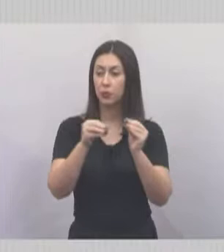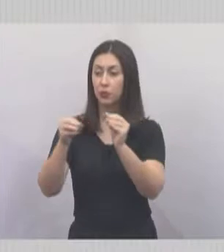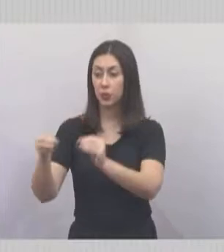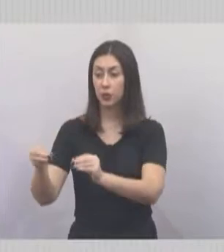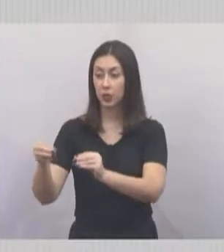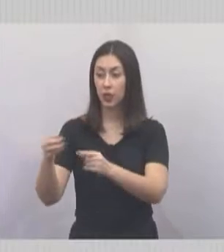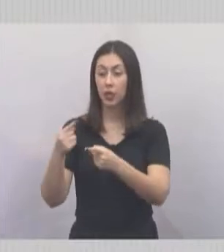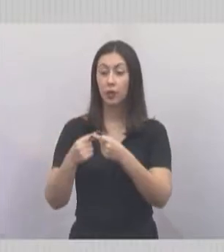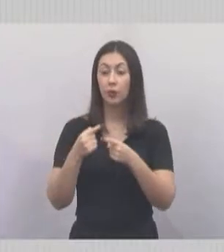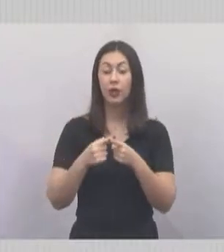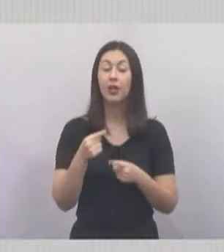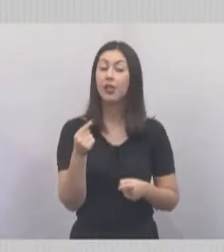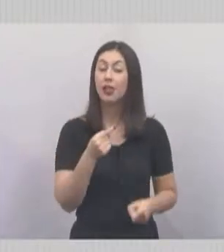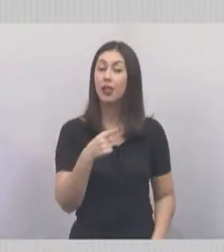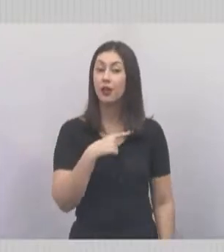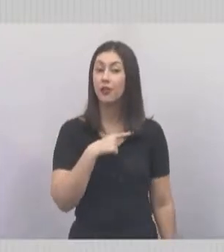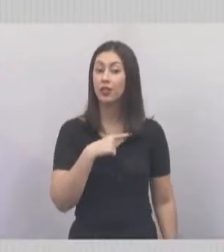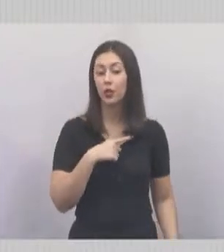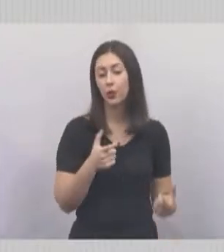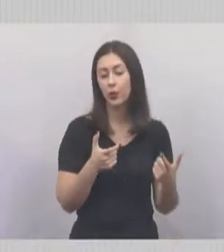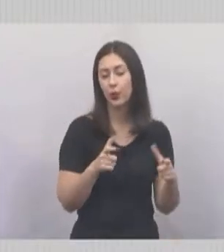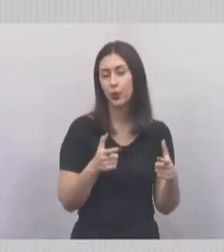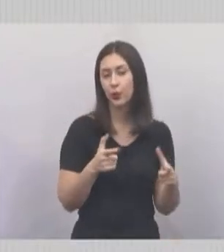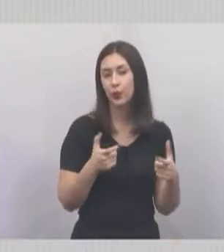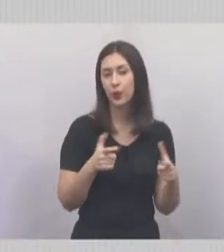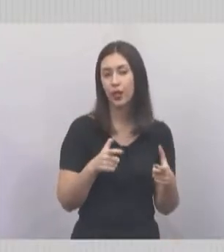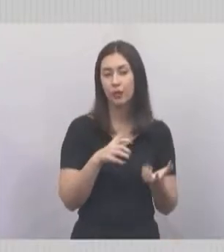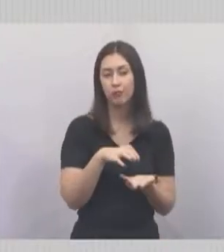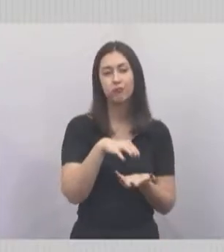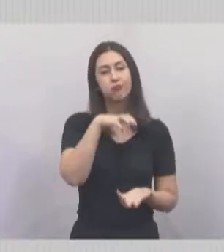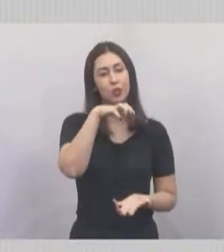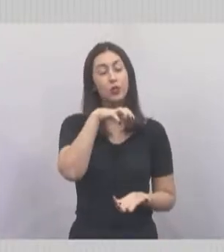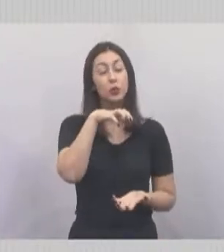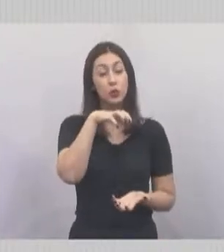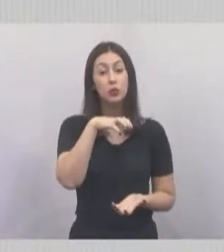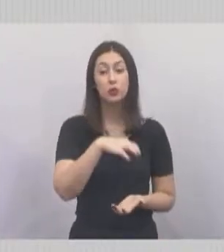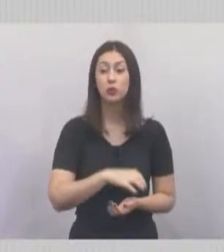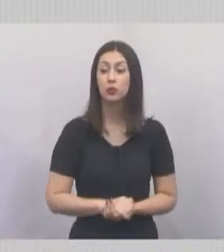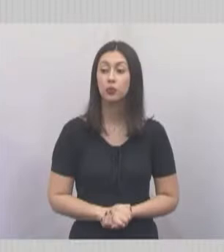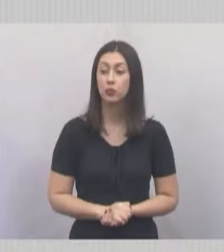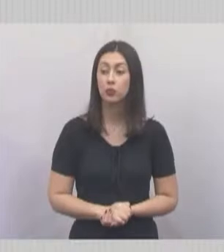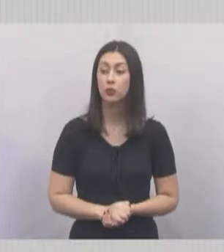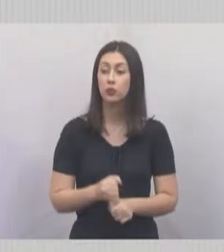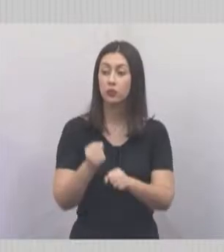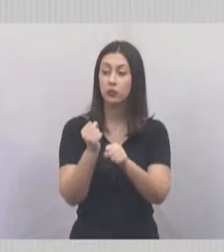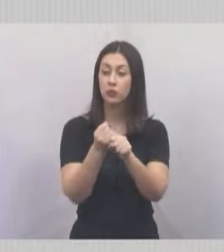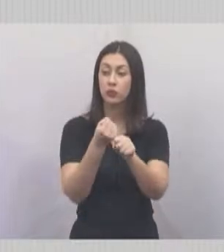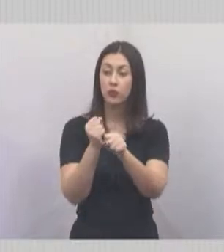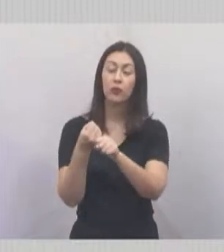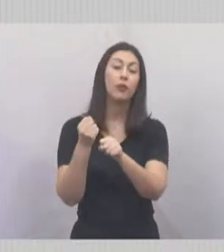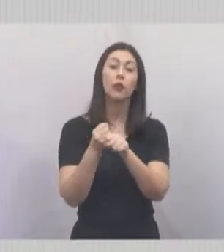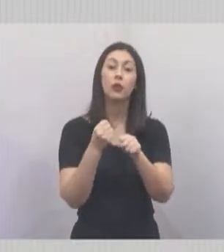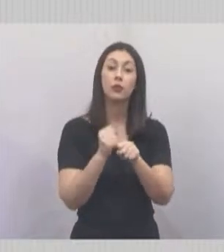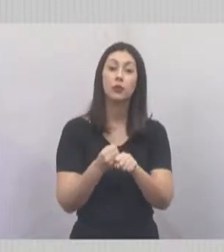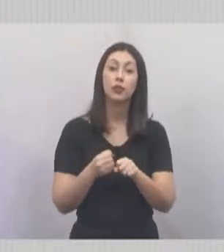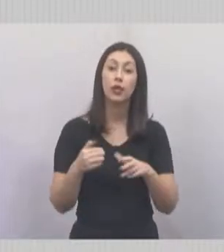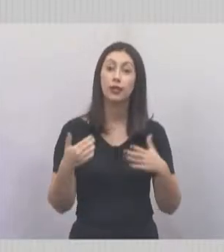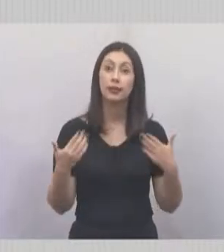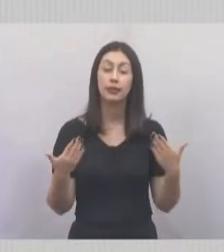porque ali terá um novo centro de convivência, centro de idoso, será construído.